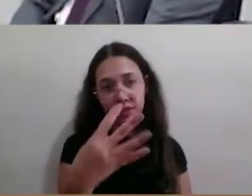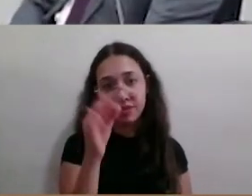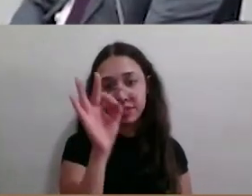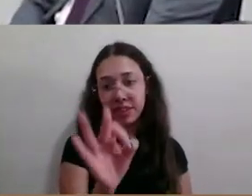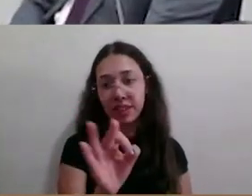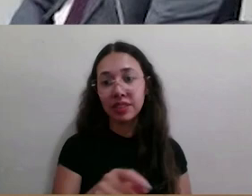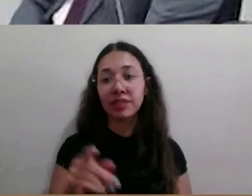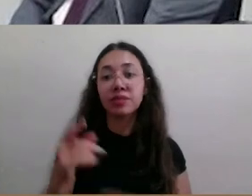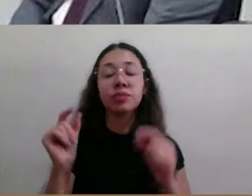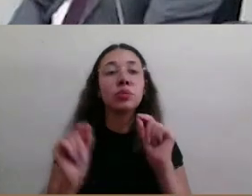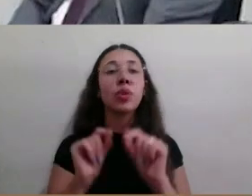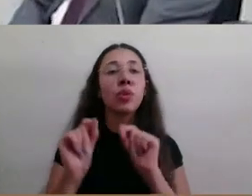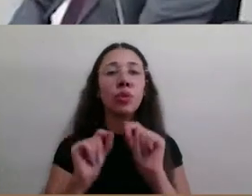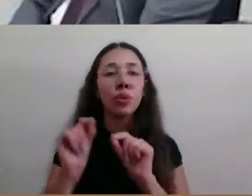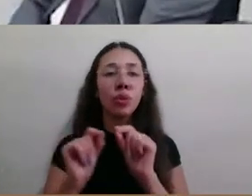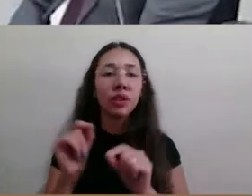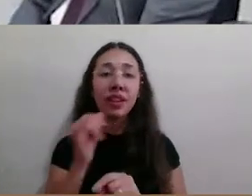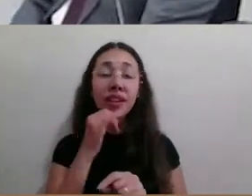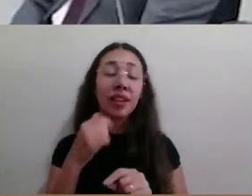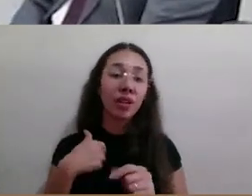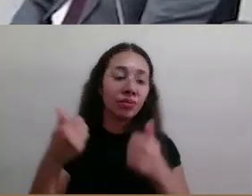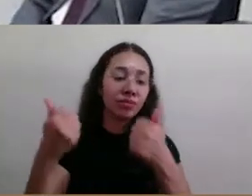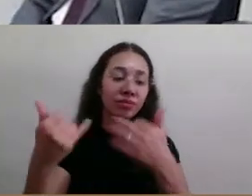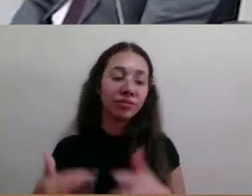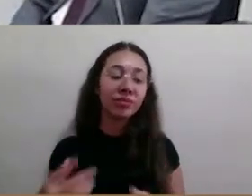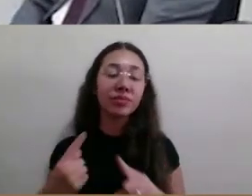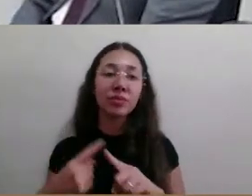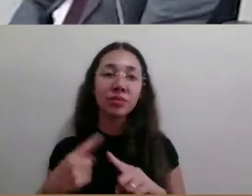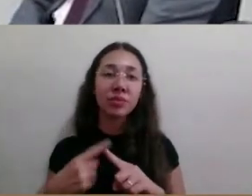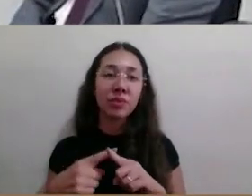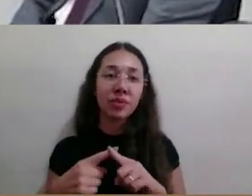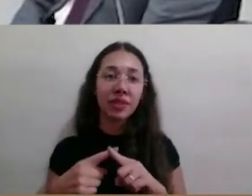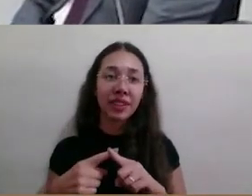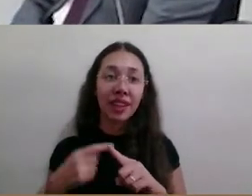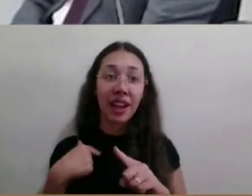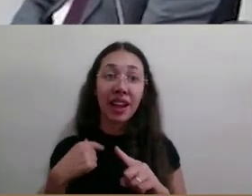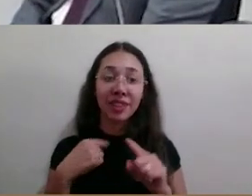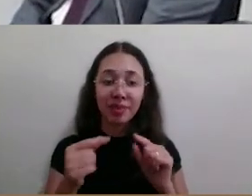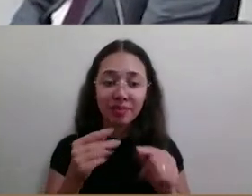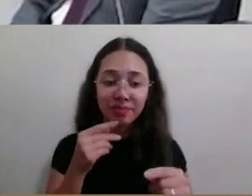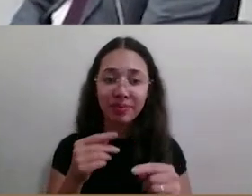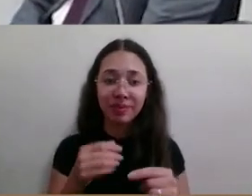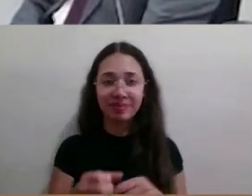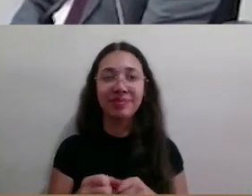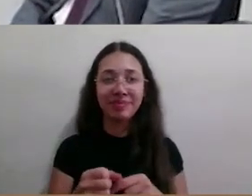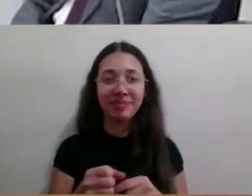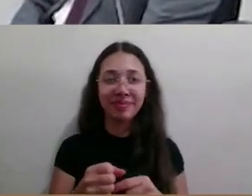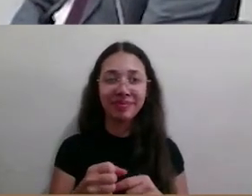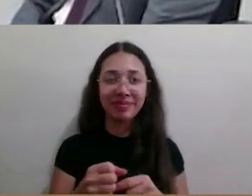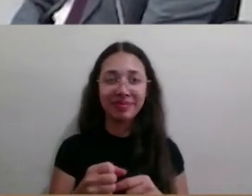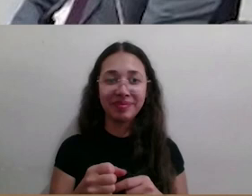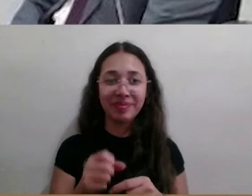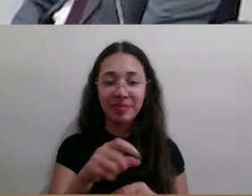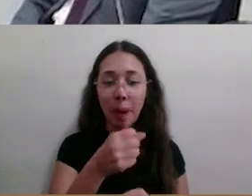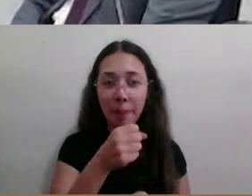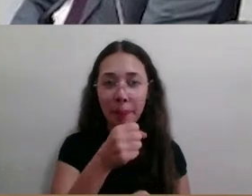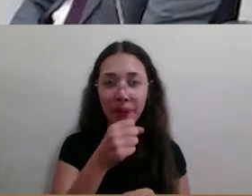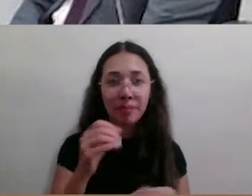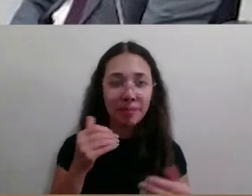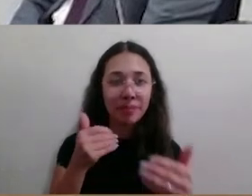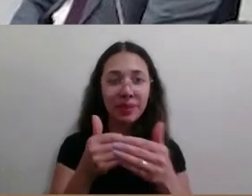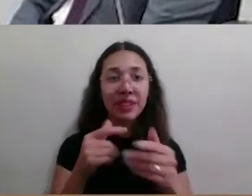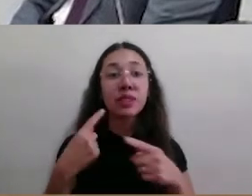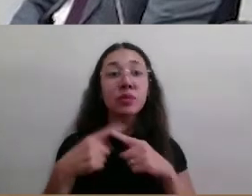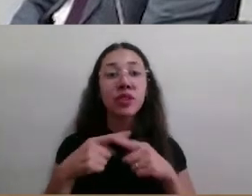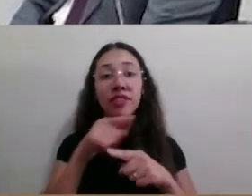ocasião, isso eu estou dizendo assim, mandaram falar perto, para vocês terem uma ideia, né, do